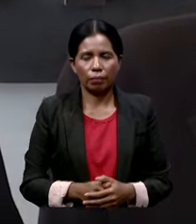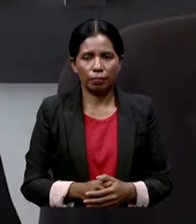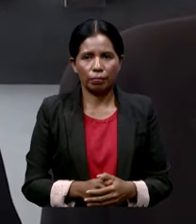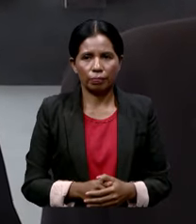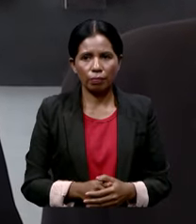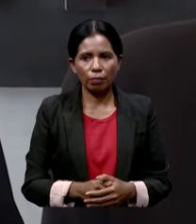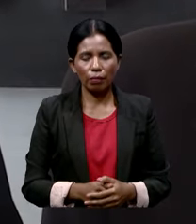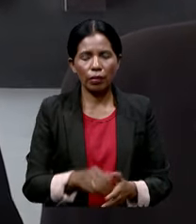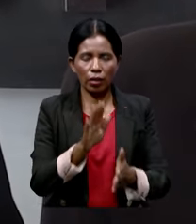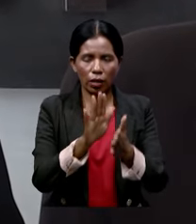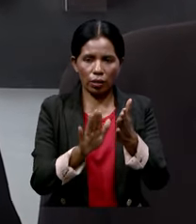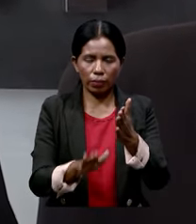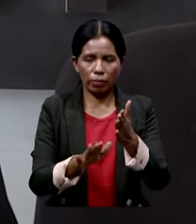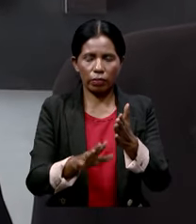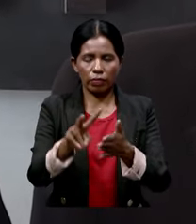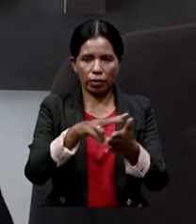ou minimiza